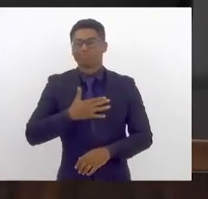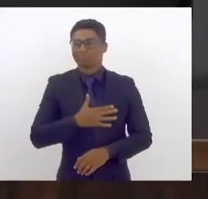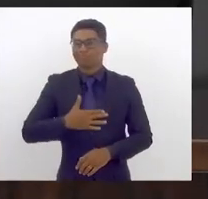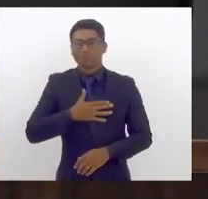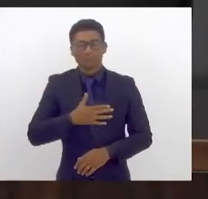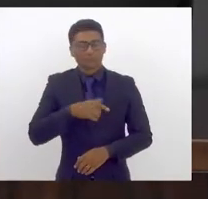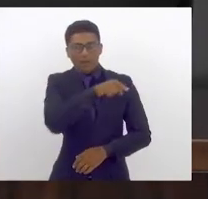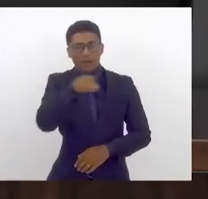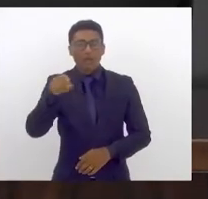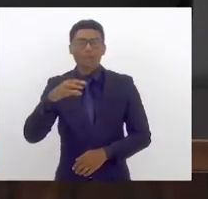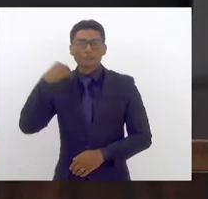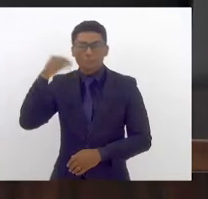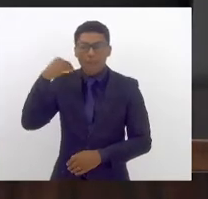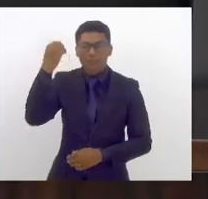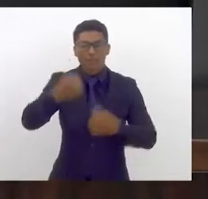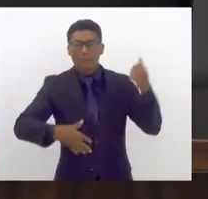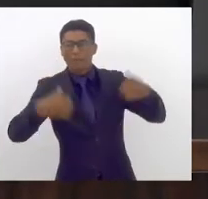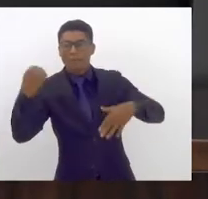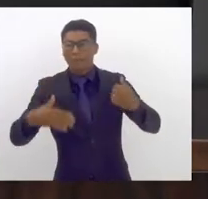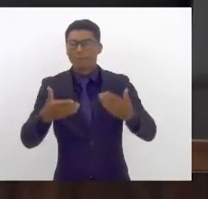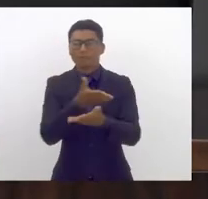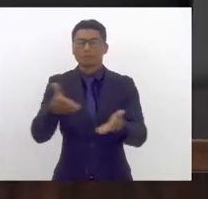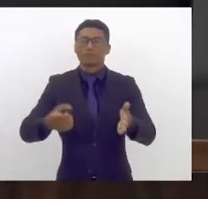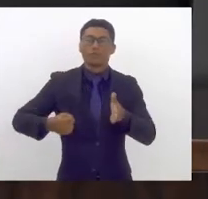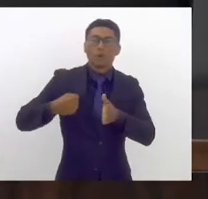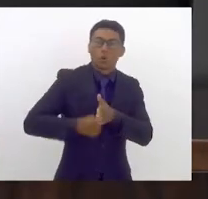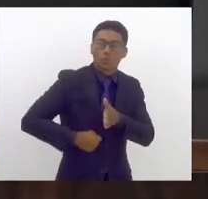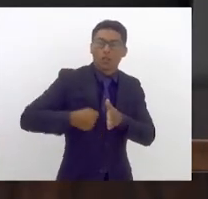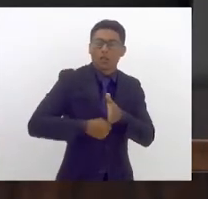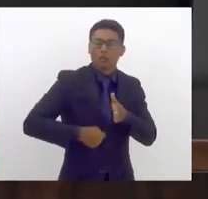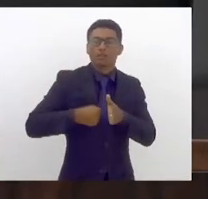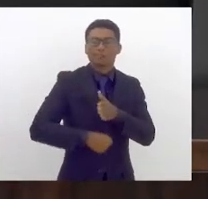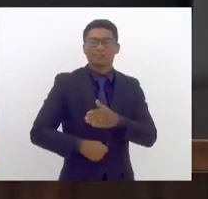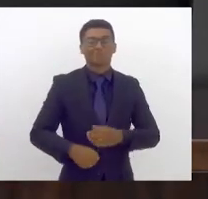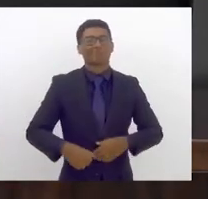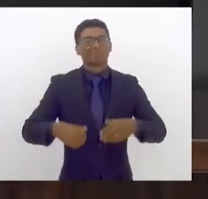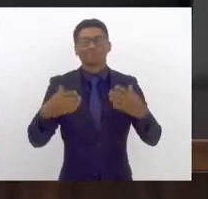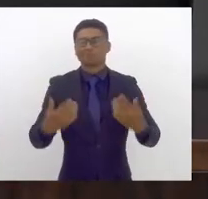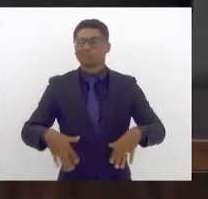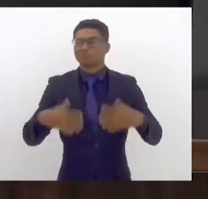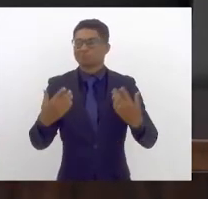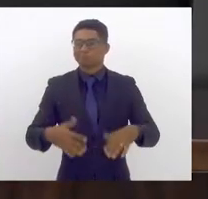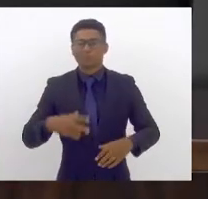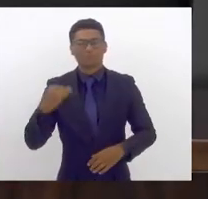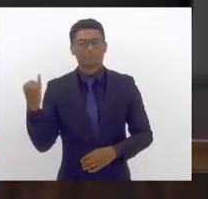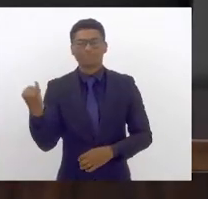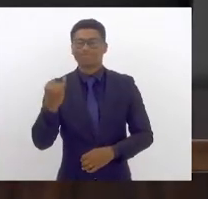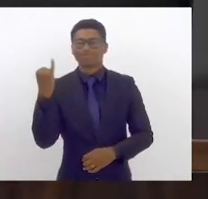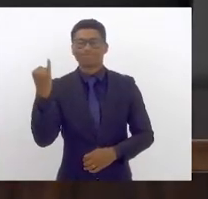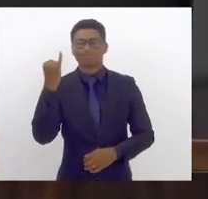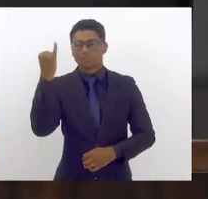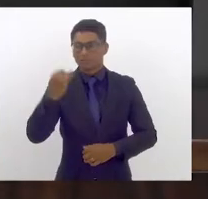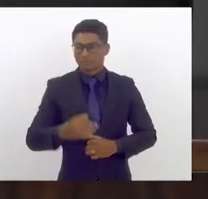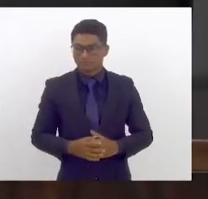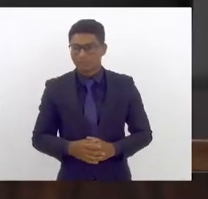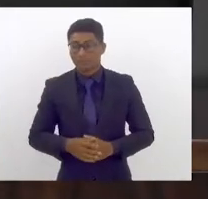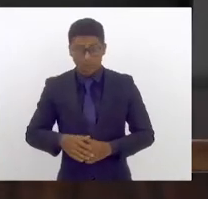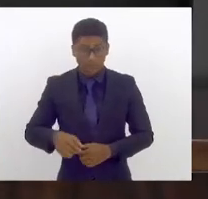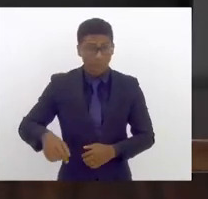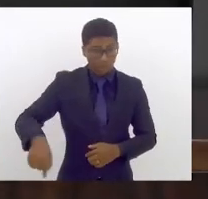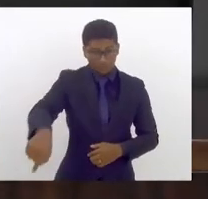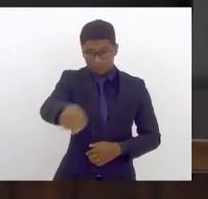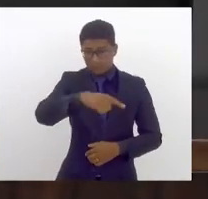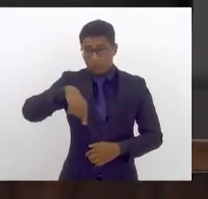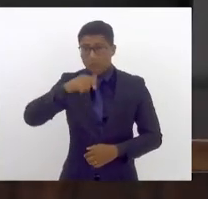que Elas tiveram de luta luta luta luta fundamental para nós mulheres